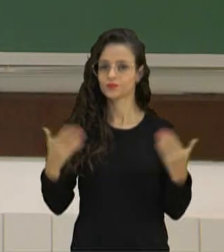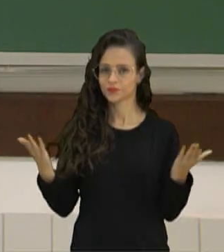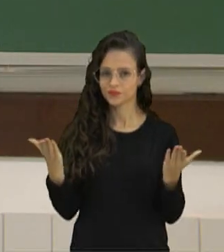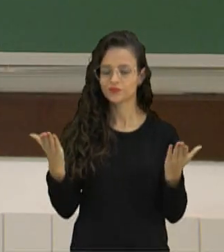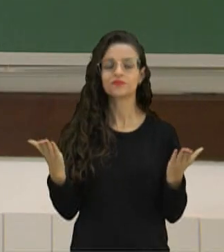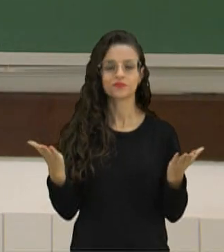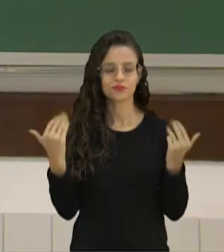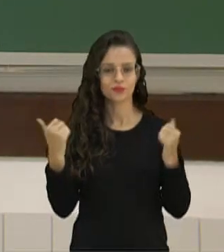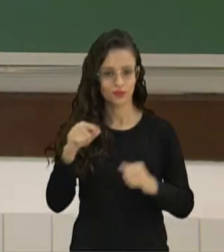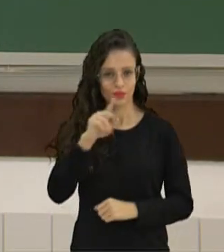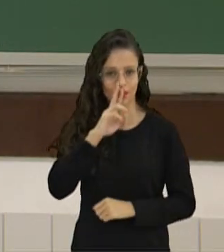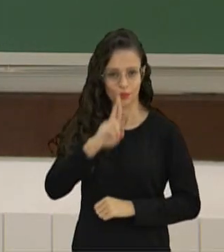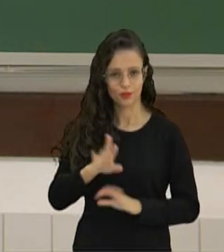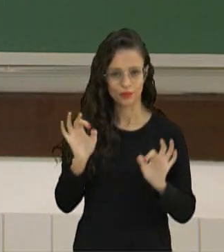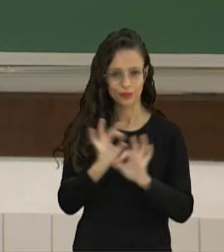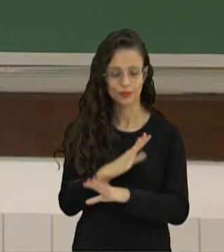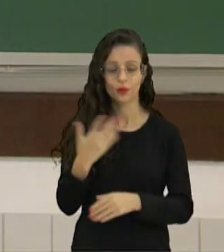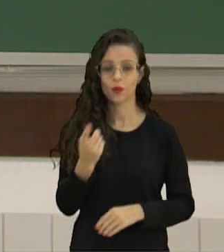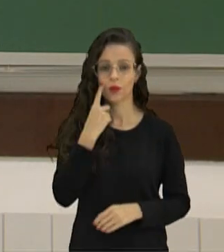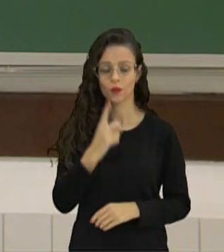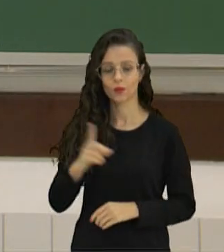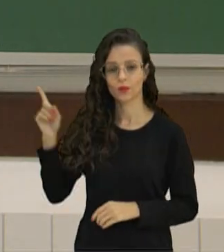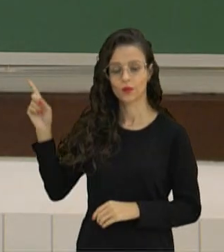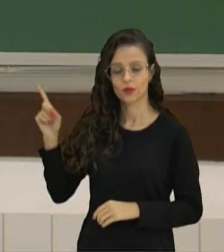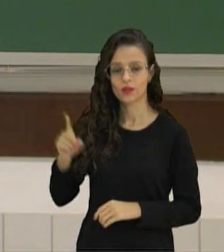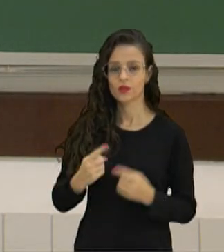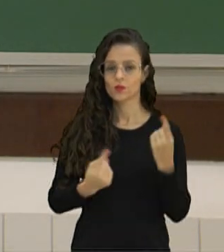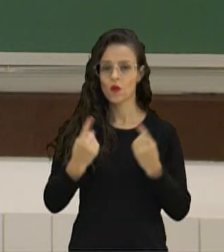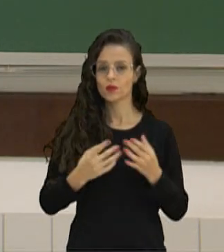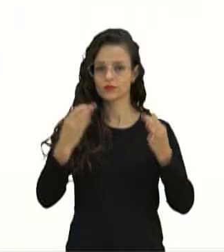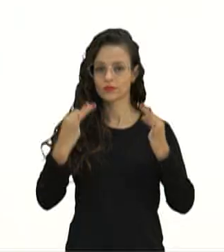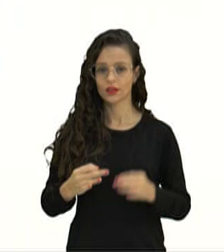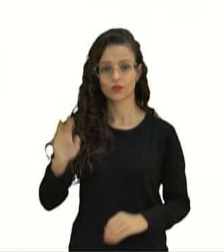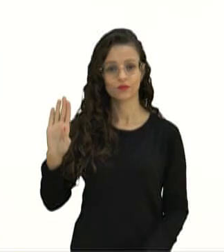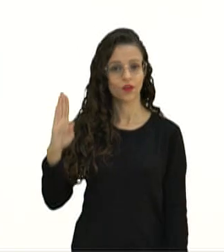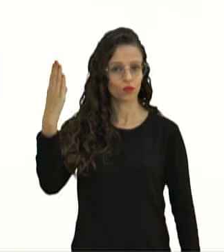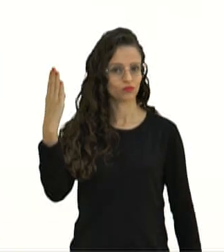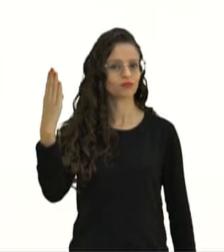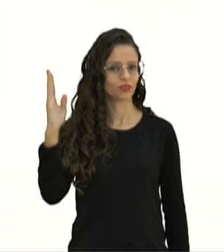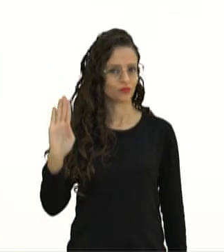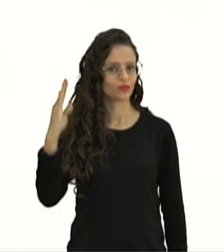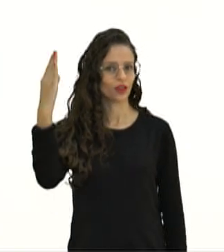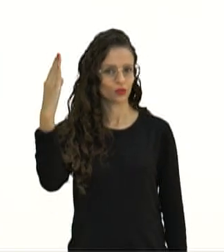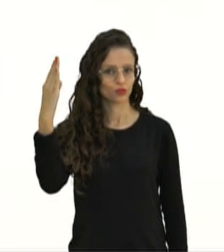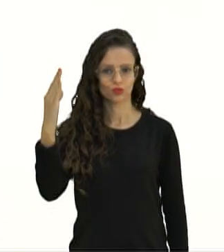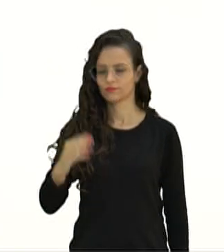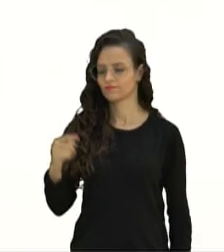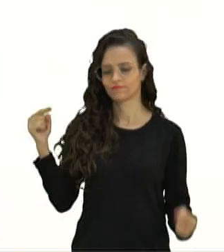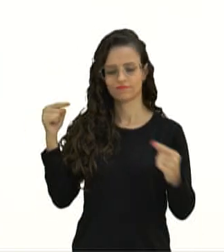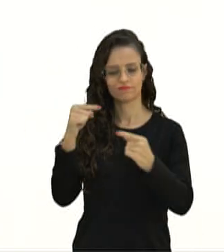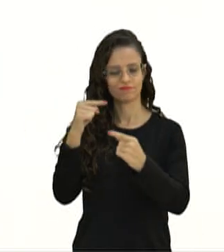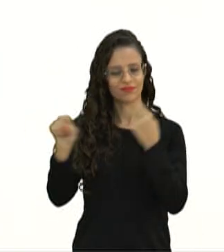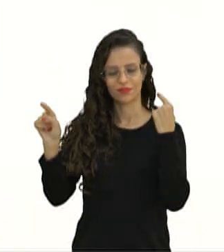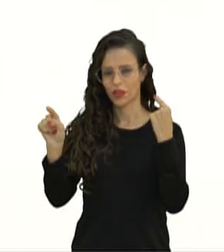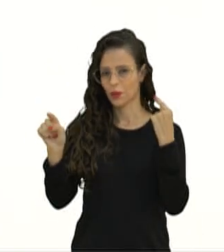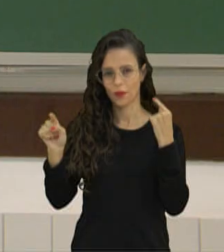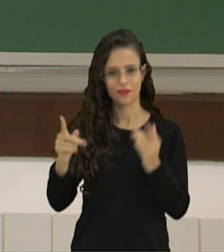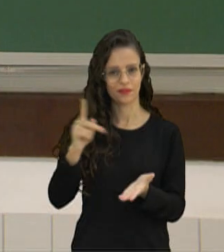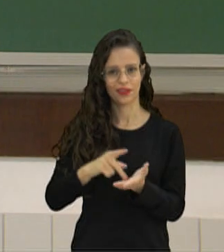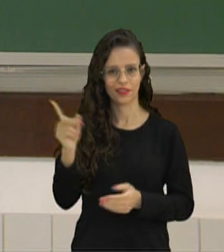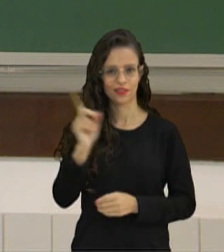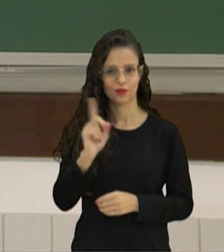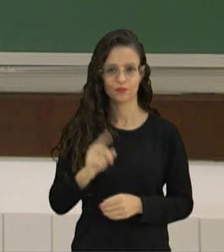Vamos lá, pessoal. Responderam? Olha lá, ó, a alternativa aqui, ó, é falsa, essa afirmação aqui não condiz com a verdade,